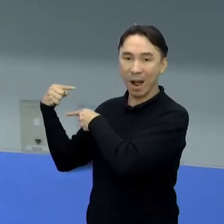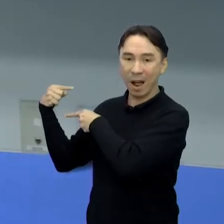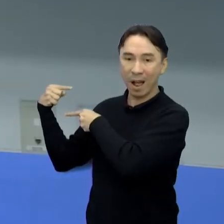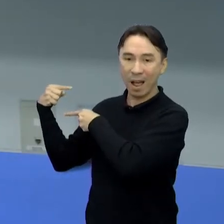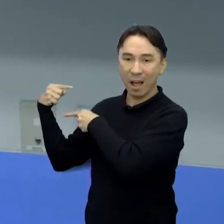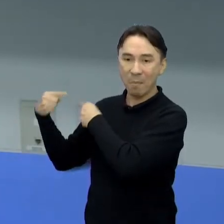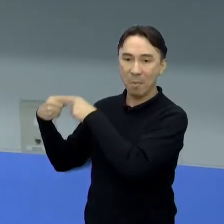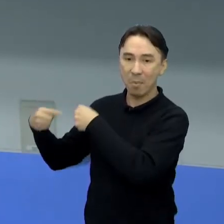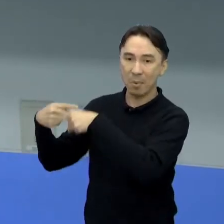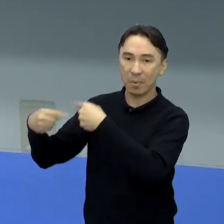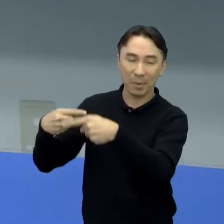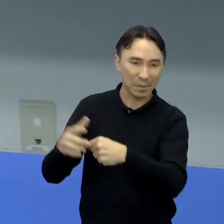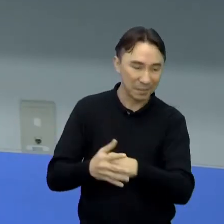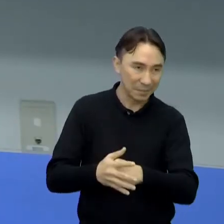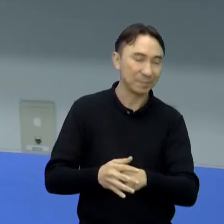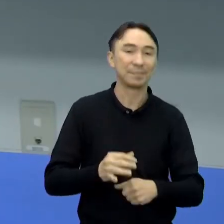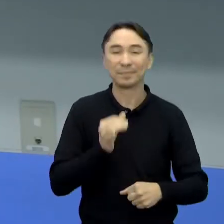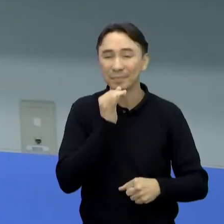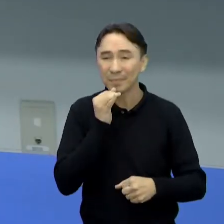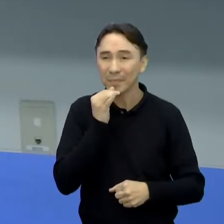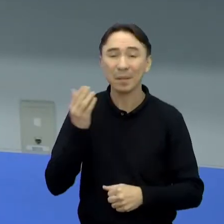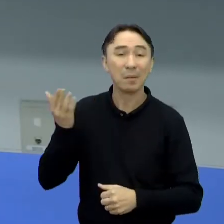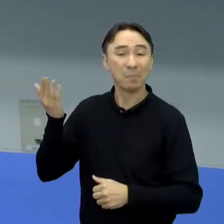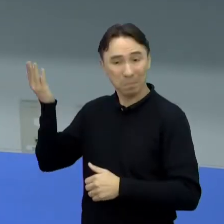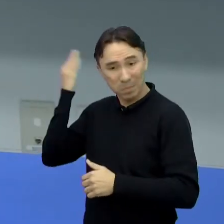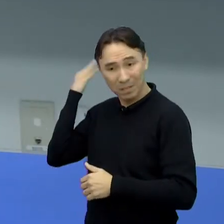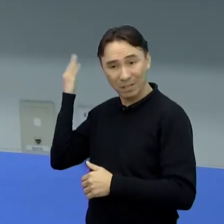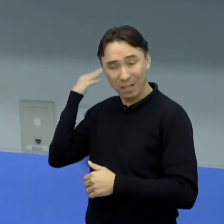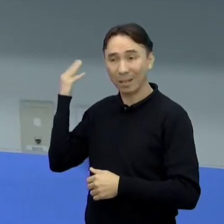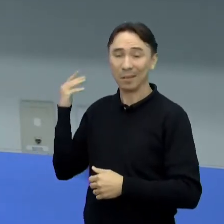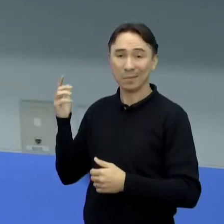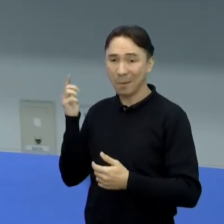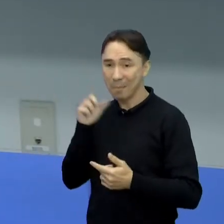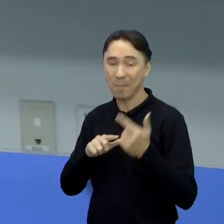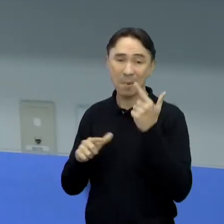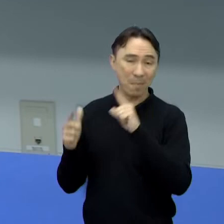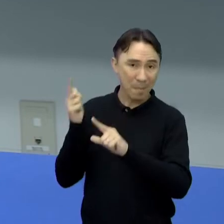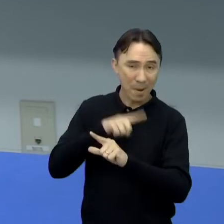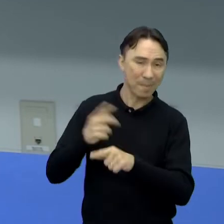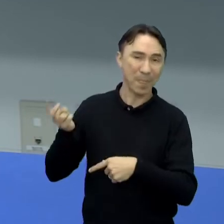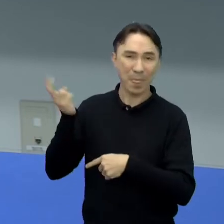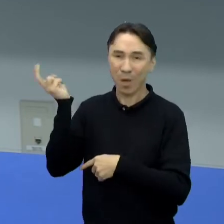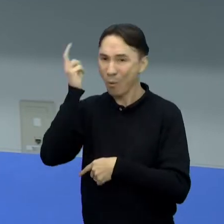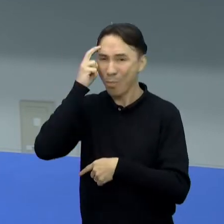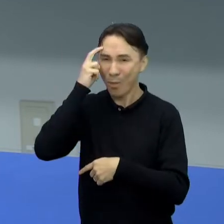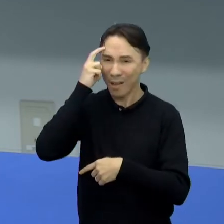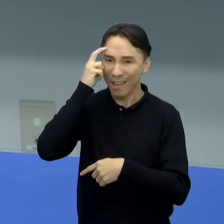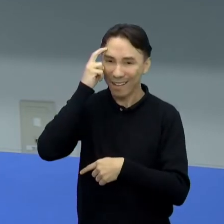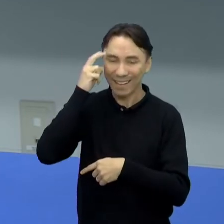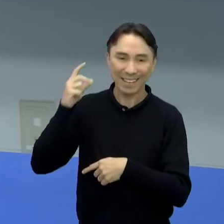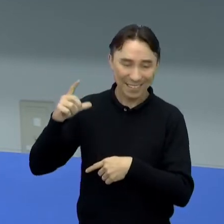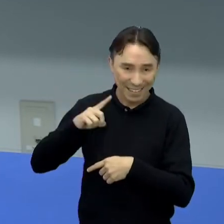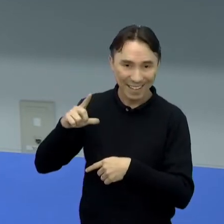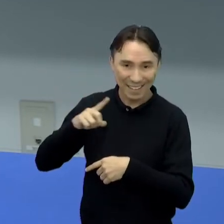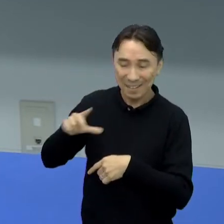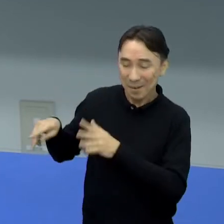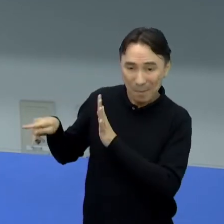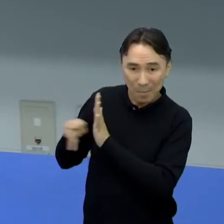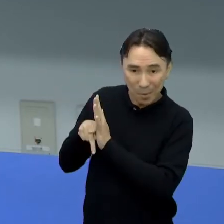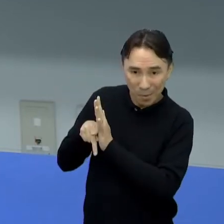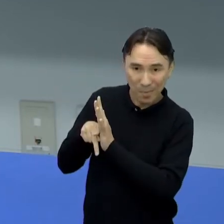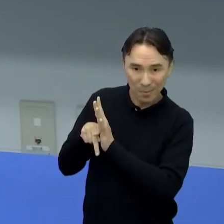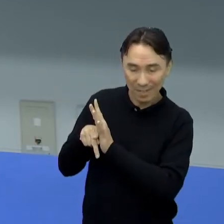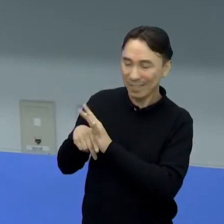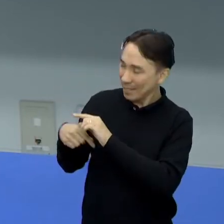homenageando legados históricos, culturais que nós trazemos dos nossos